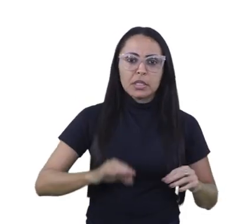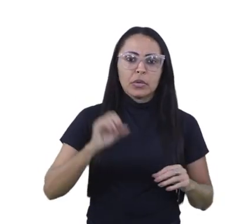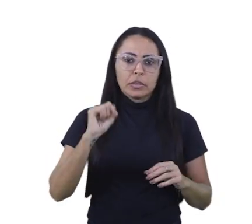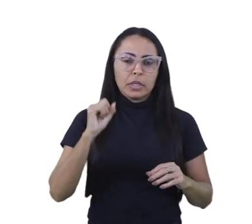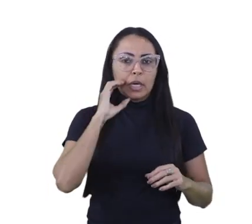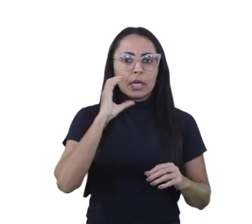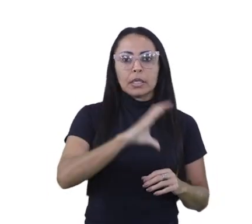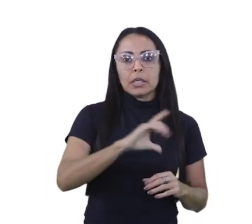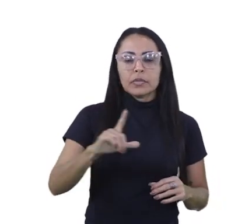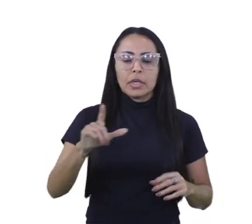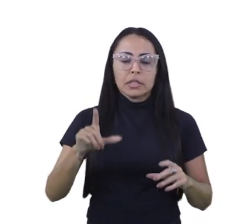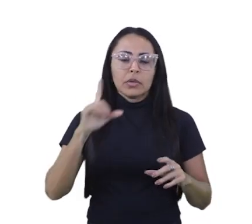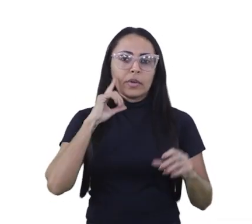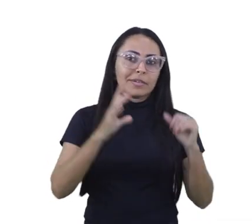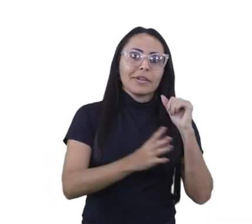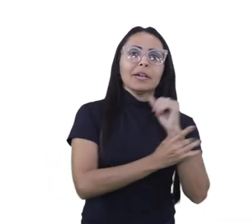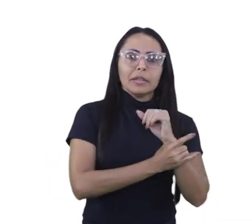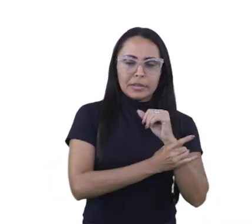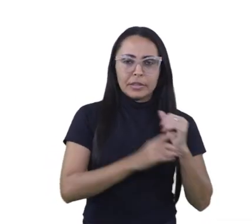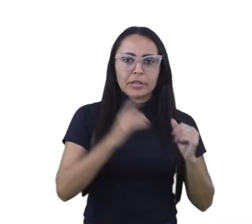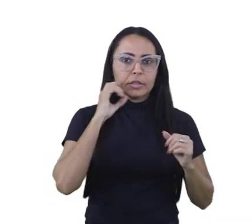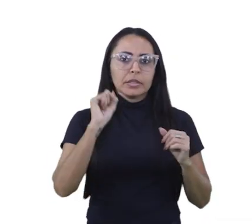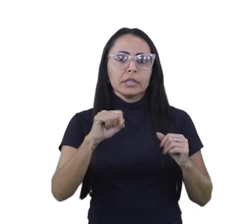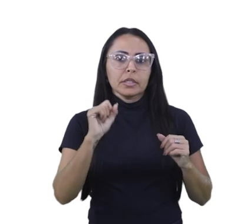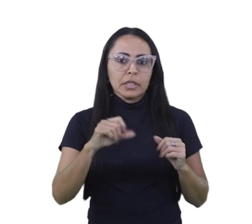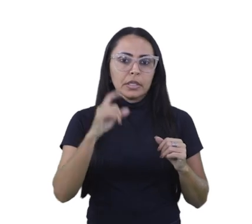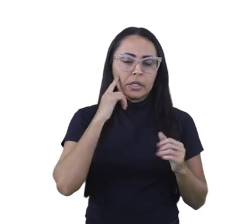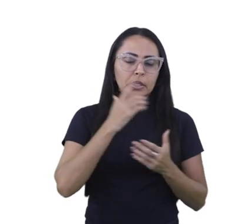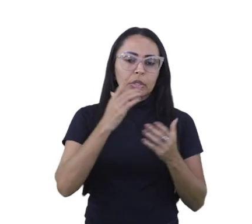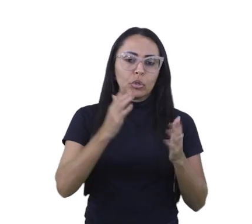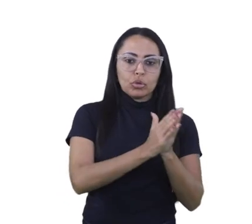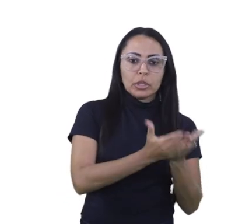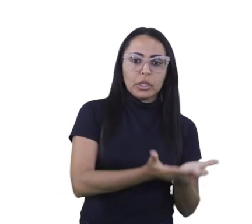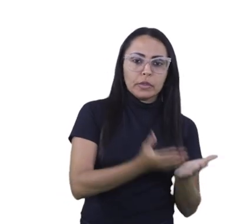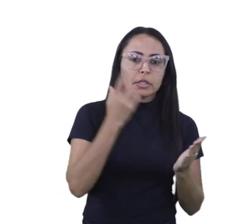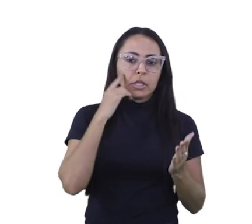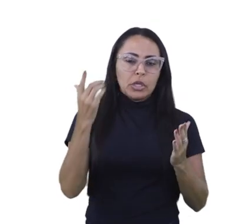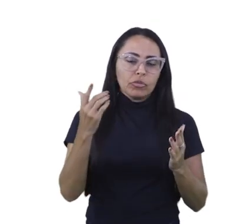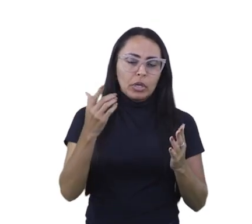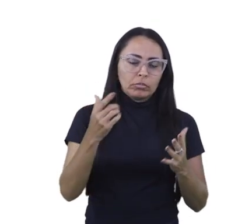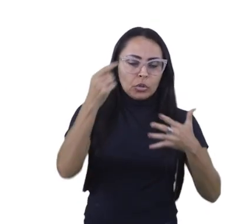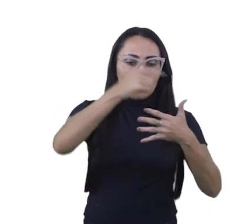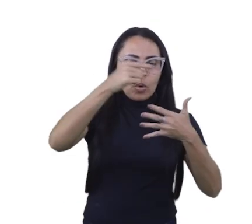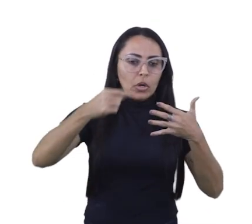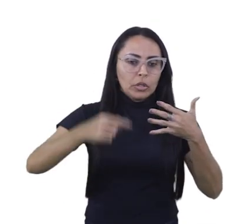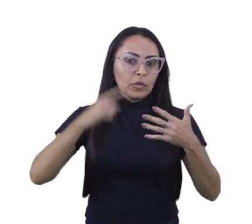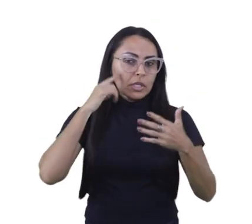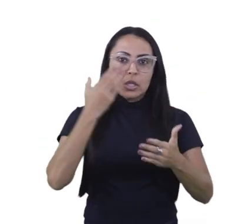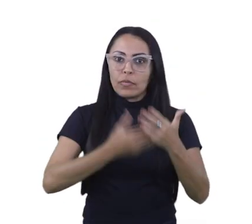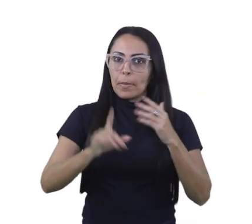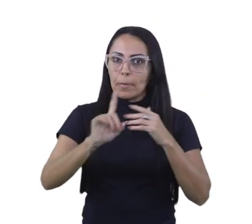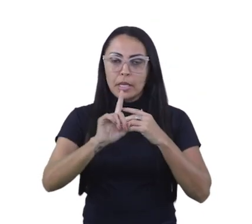a classificação vai garantir que os livros estejam, né, colocados em uma ordem onde você não vai perdê-lo